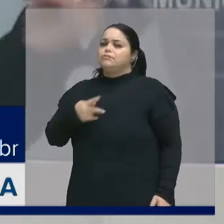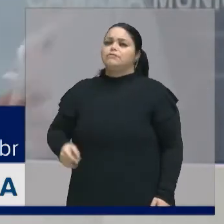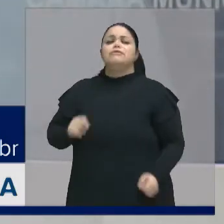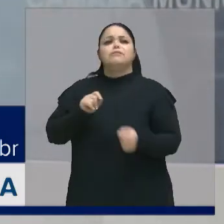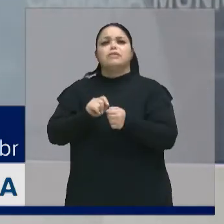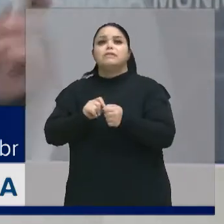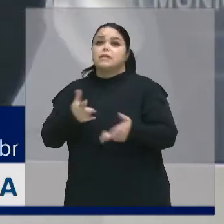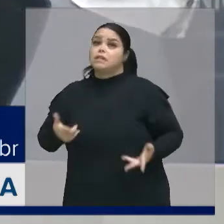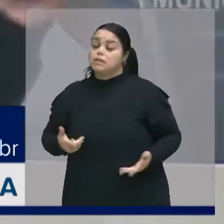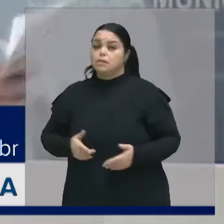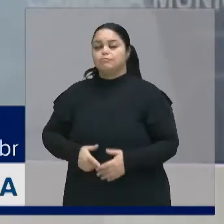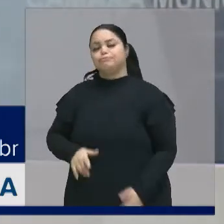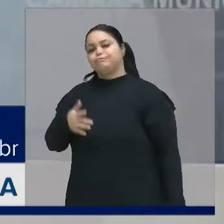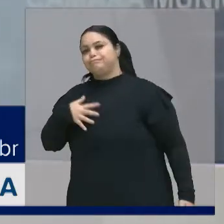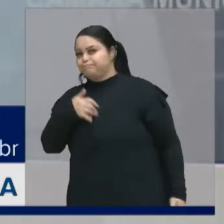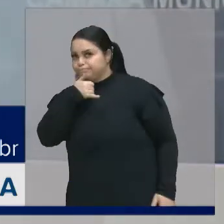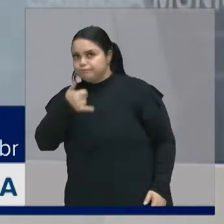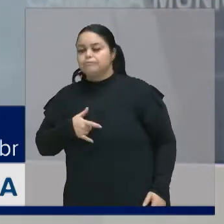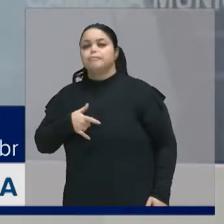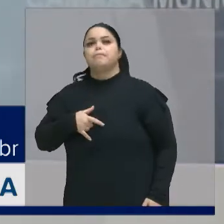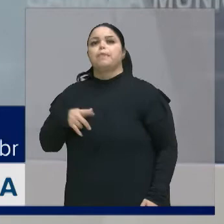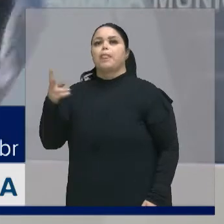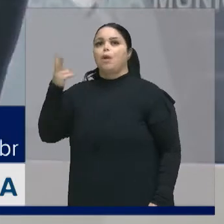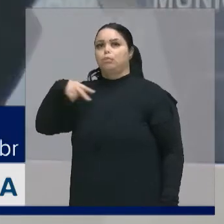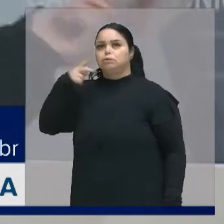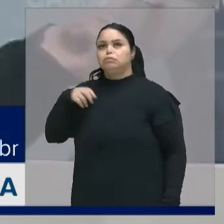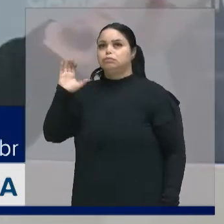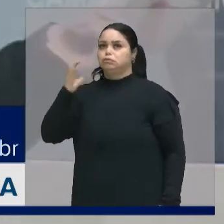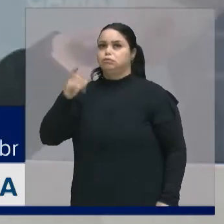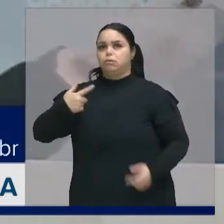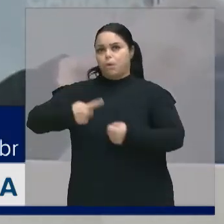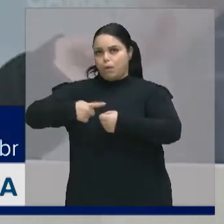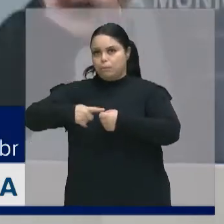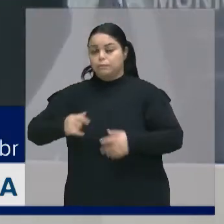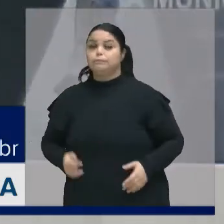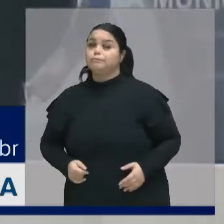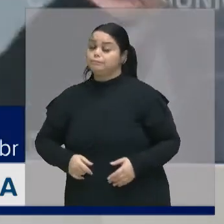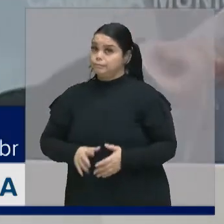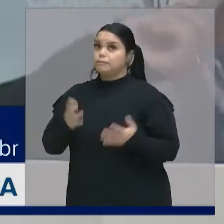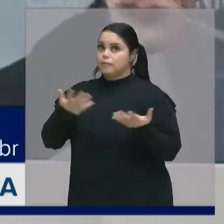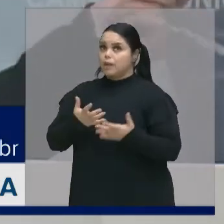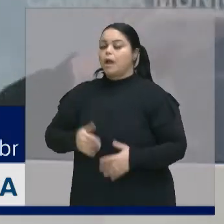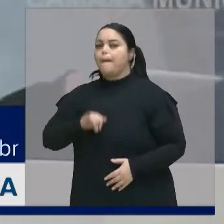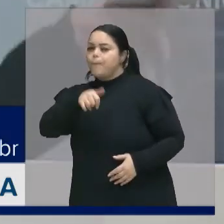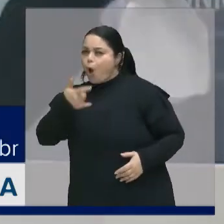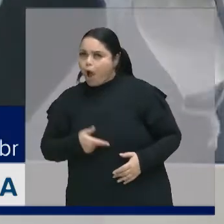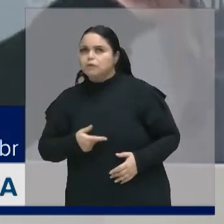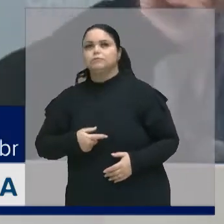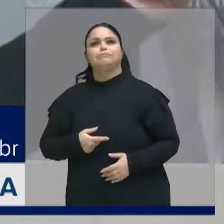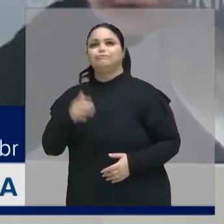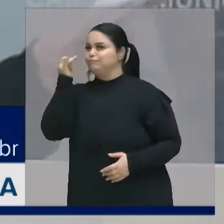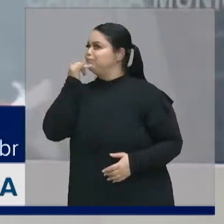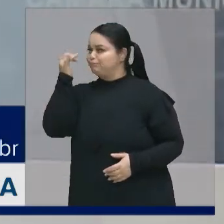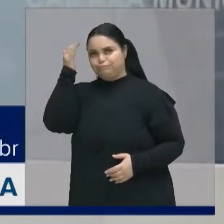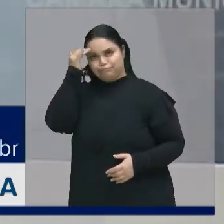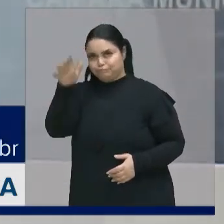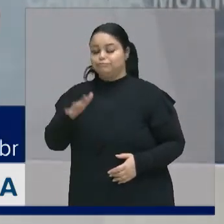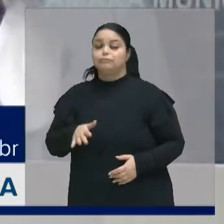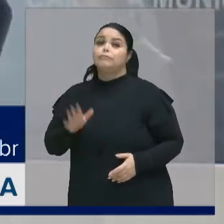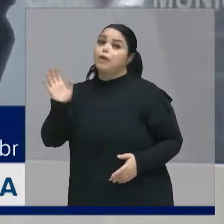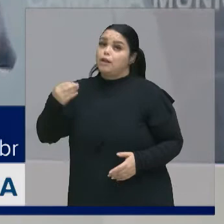eu lastimo pela vereadora de Caçapava, que além de querer levar vantagem, não sabe nem levar vantagem, que ainda se